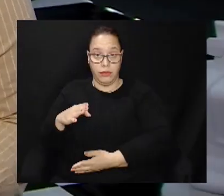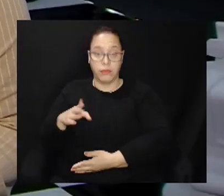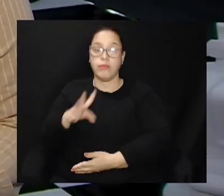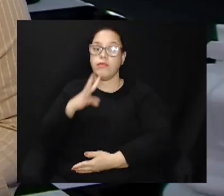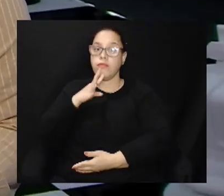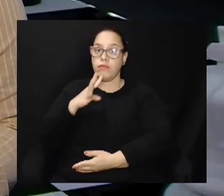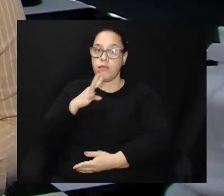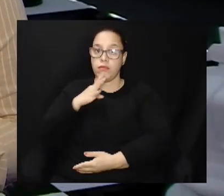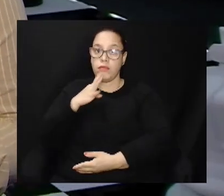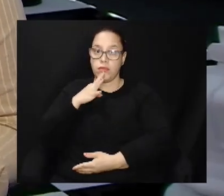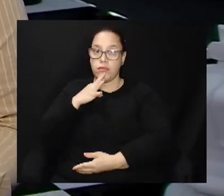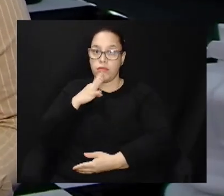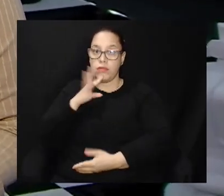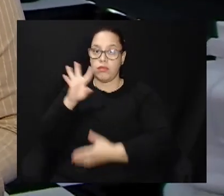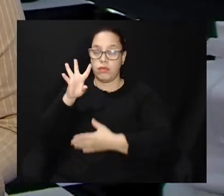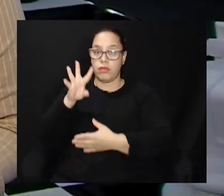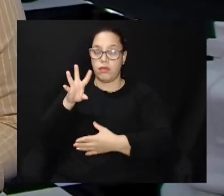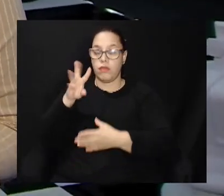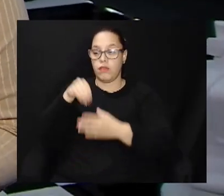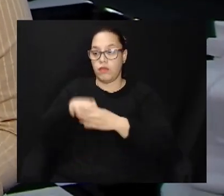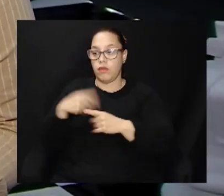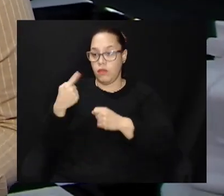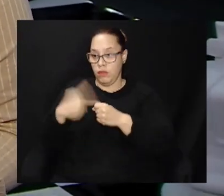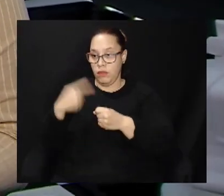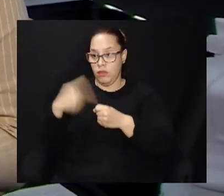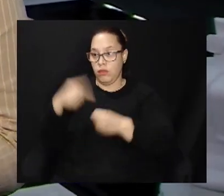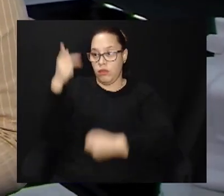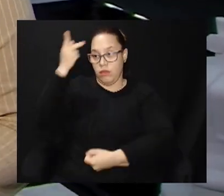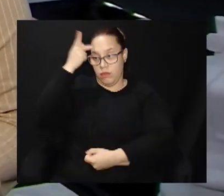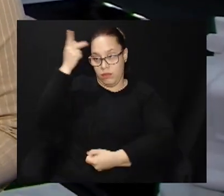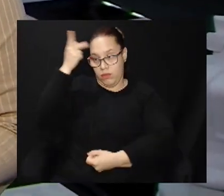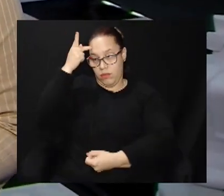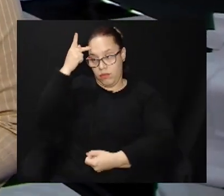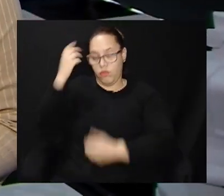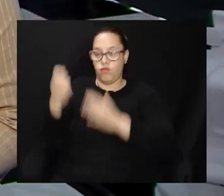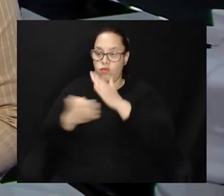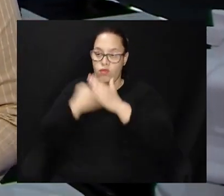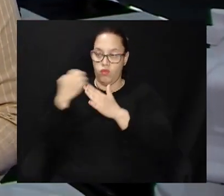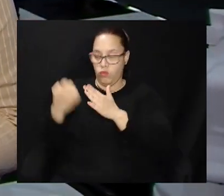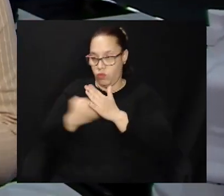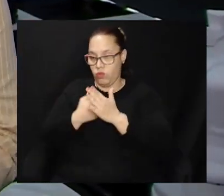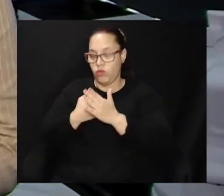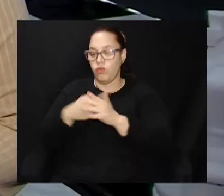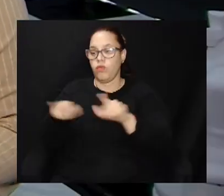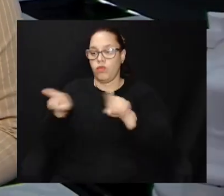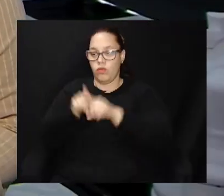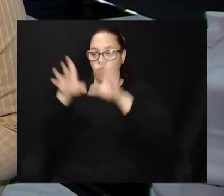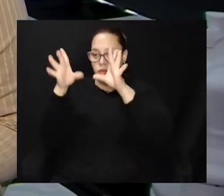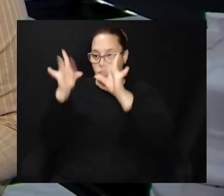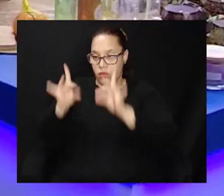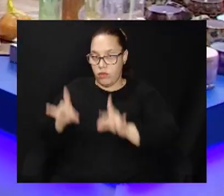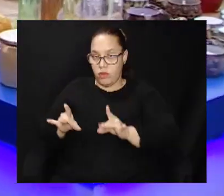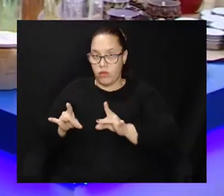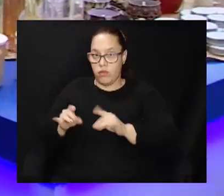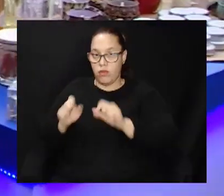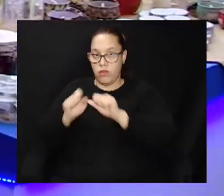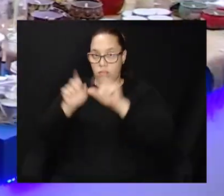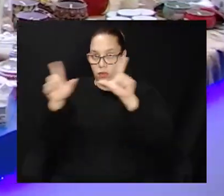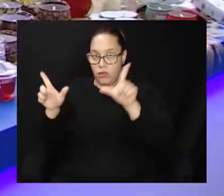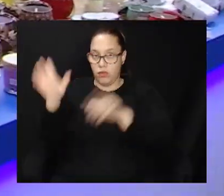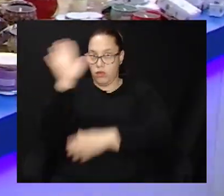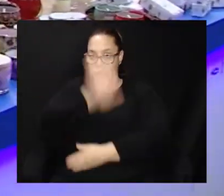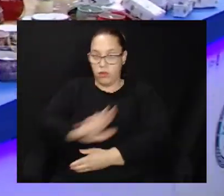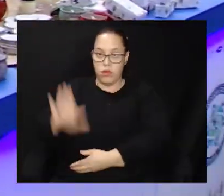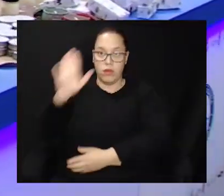interior paulista, reunindo executivos, empresários e também especialistas de destaque nacional. Durante os